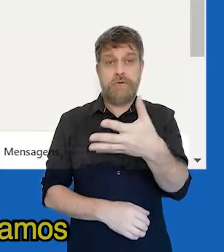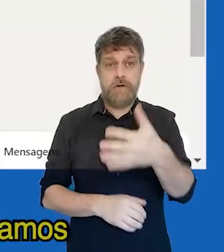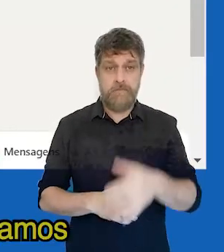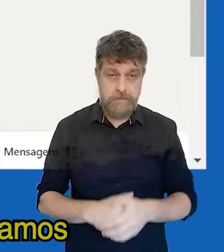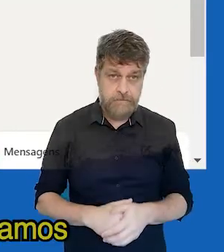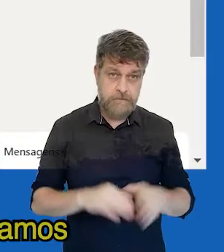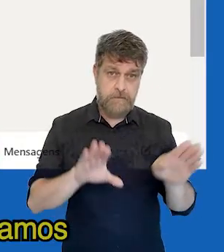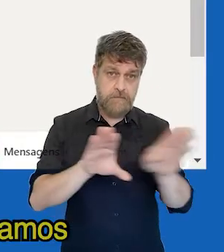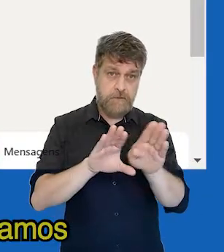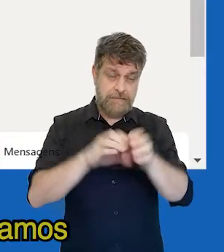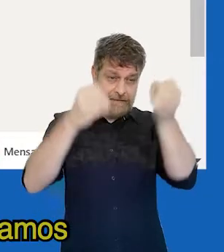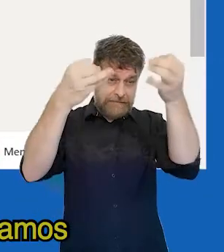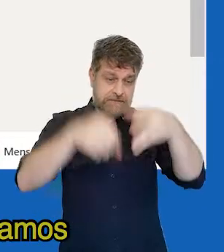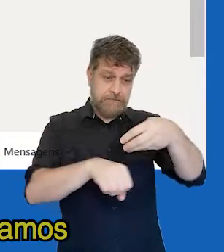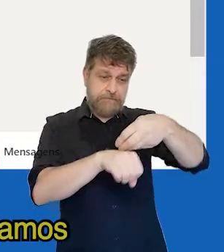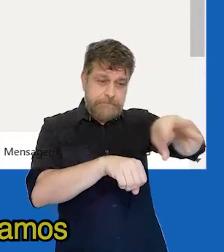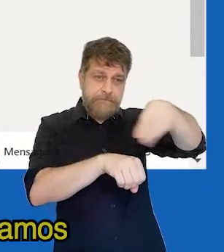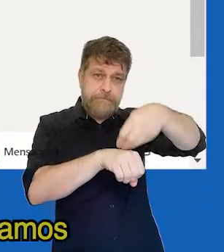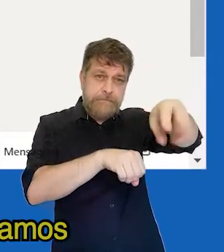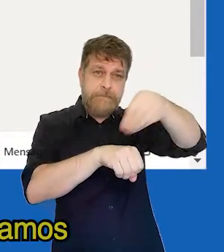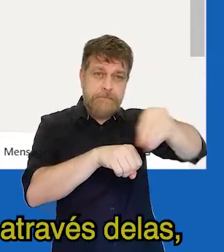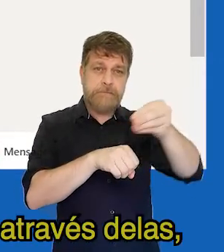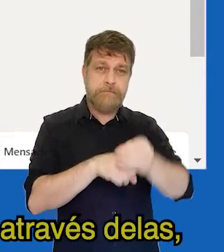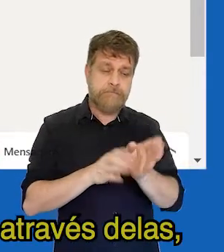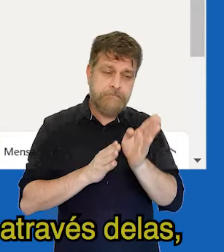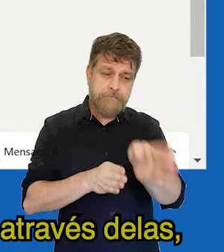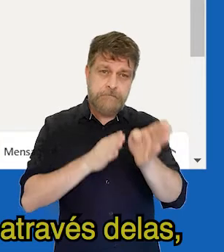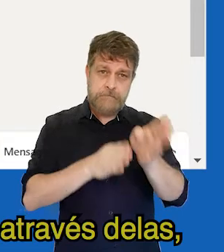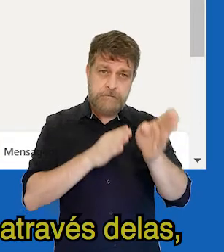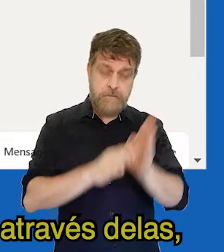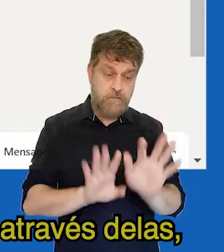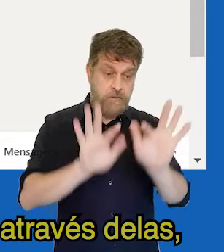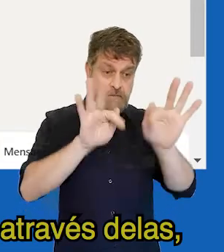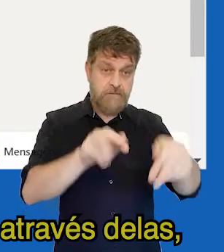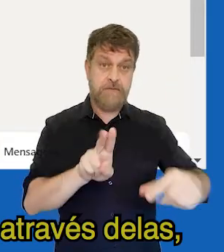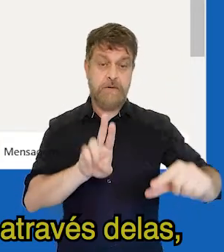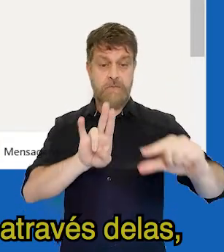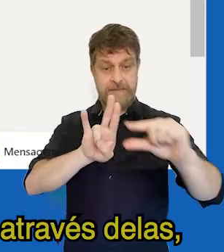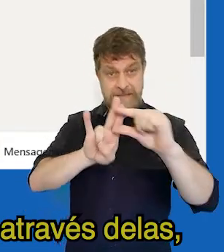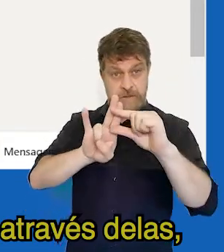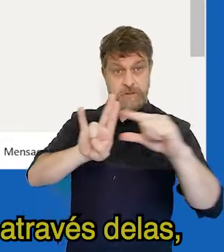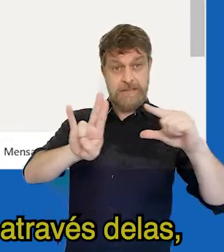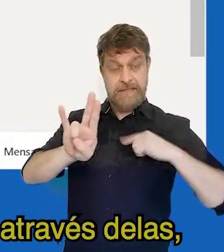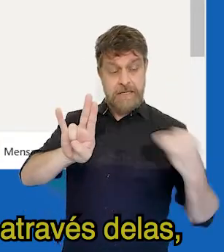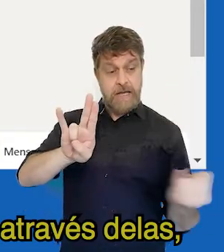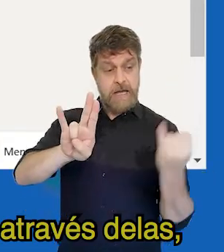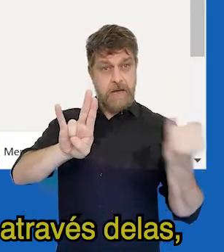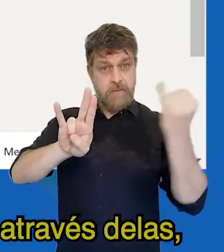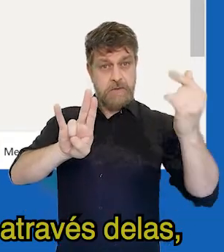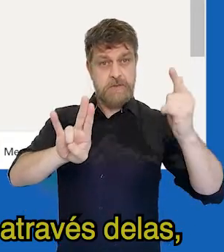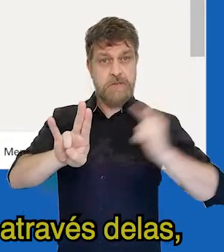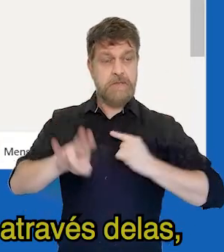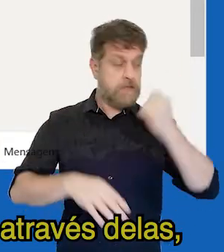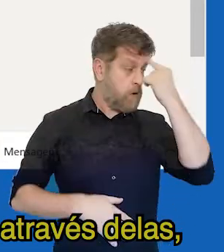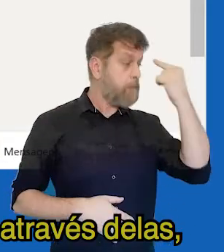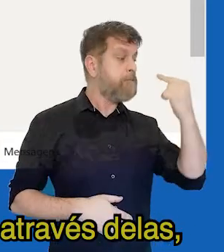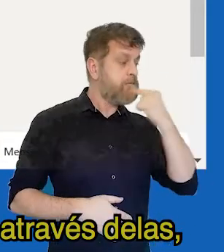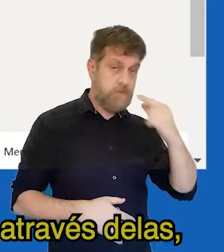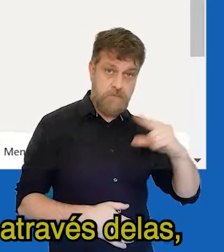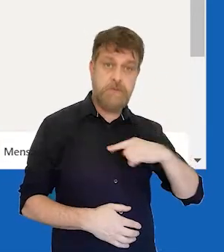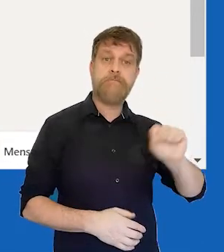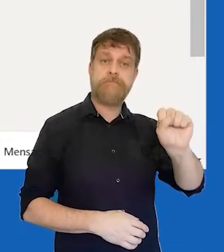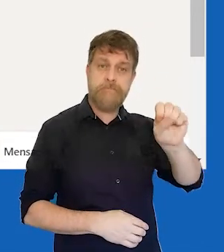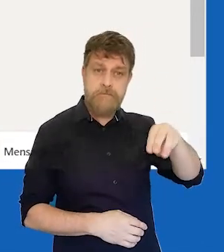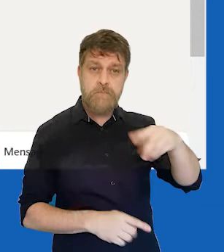falando um pouco sobre as recomendações profissionais que nós encontramos no final do LinkedIn é muito importante sim termos elas o nosso perfil porque